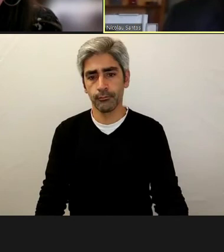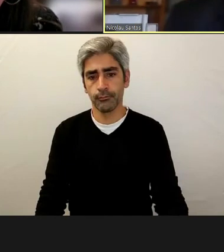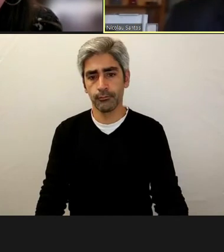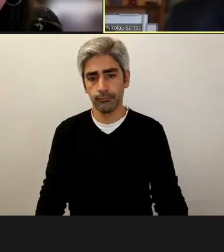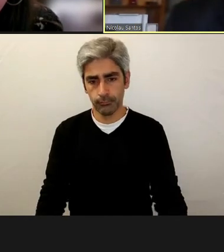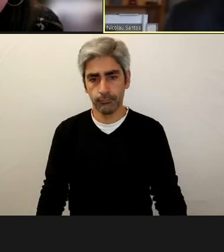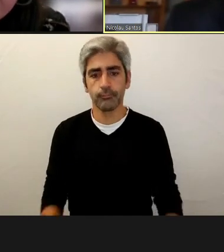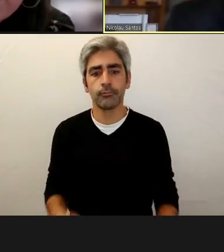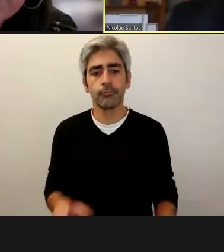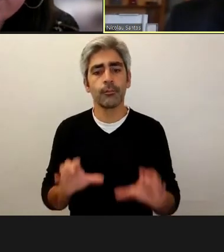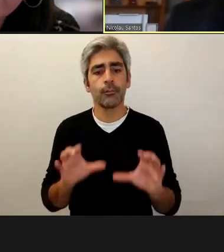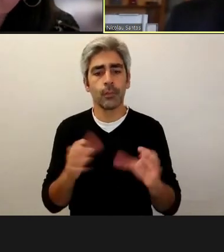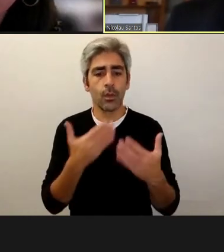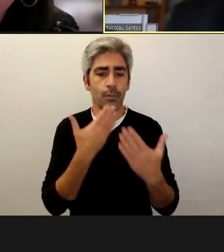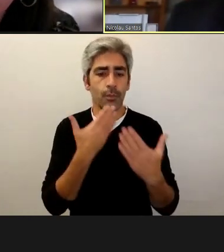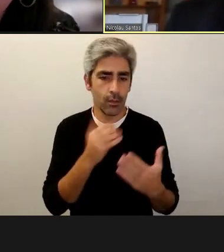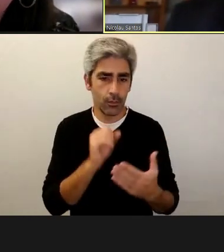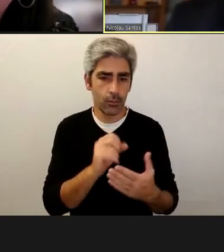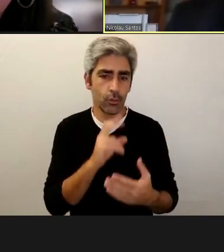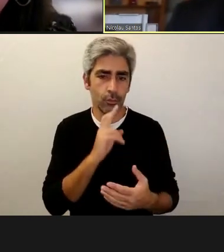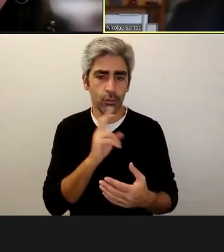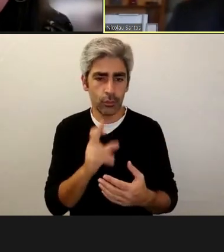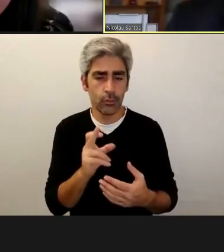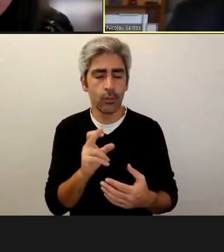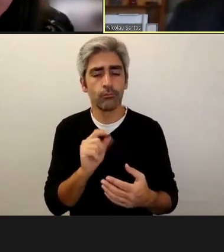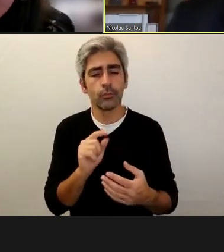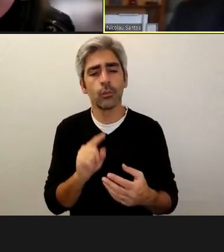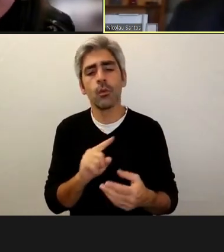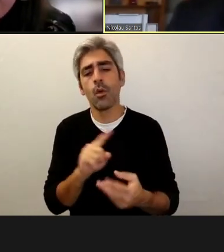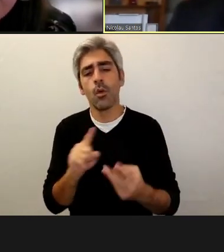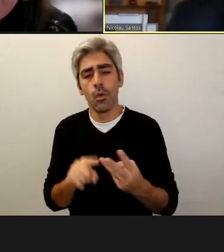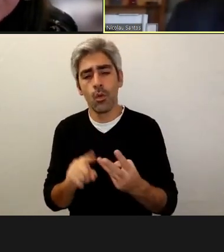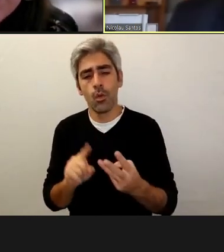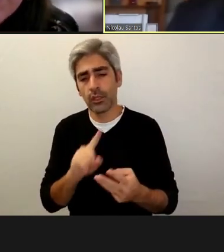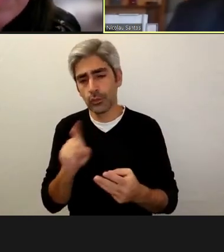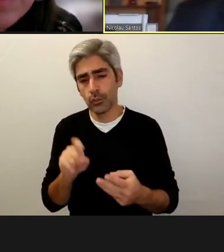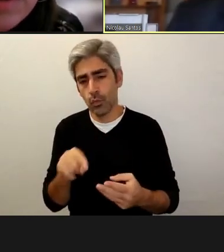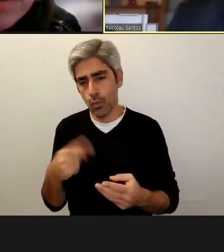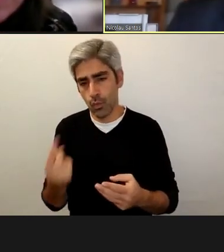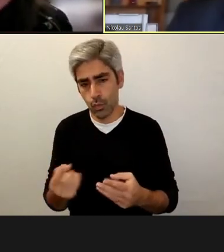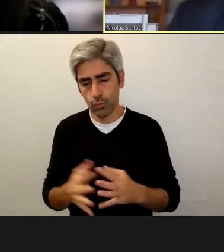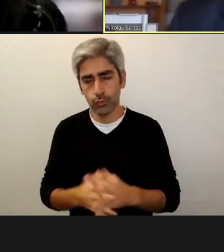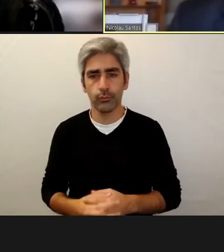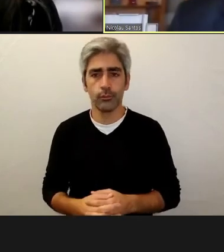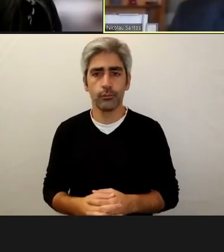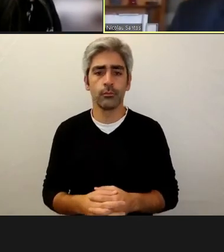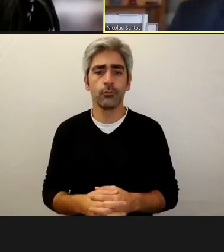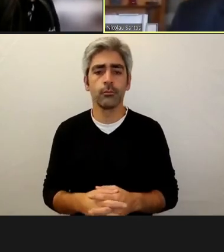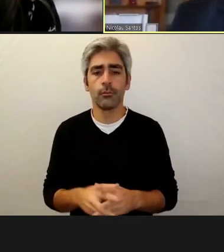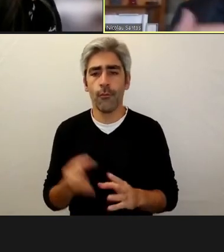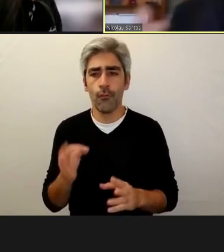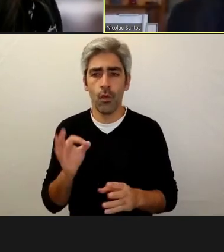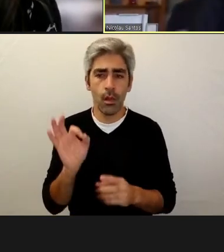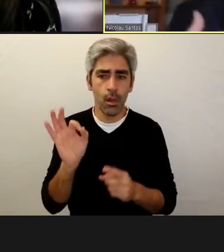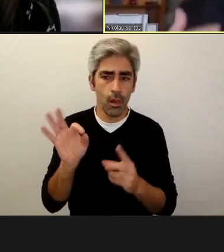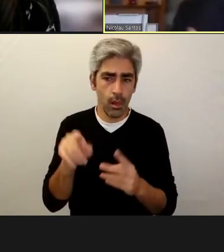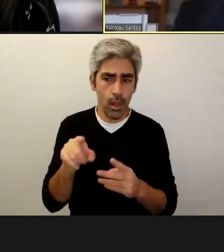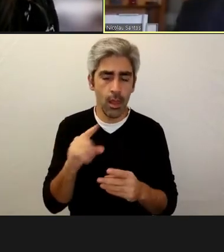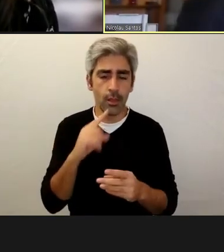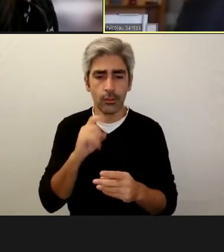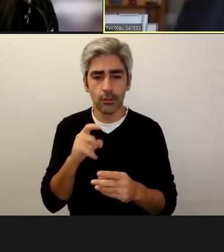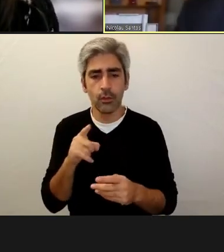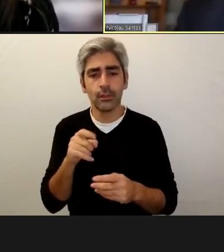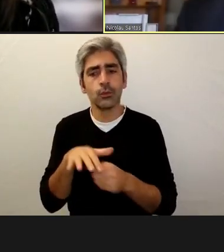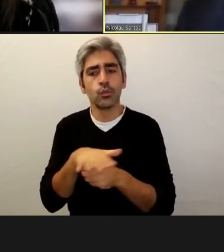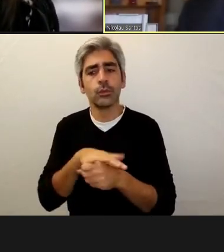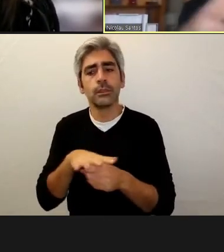Relativamente a outras, muito obrigado pela sua resposta. Relativamente a outra questão que foi colocada, que é em